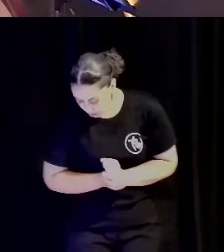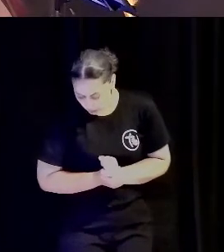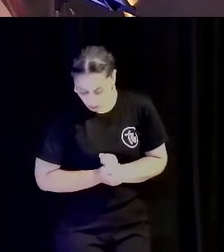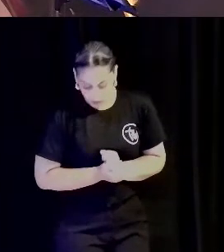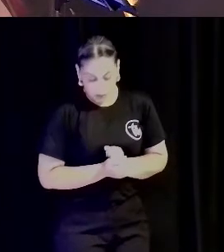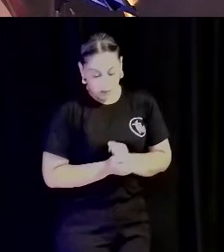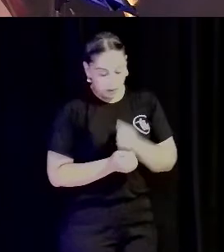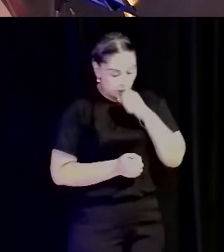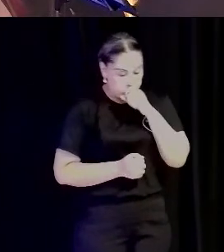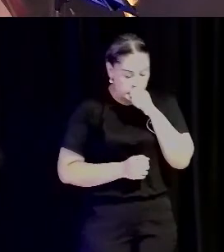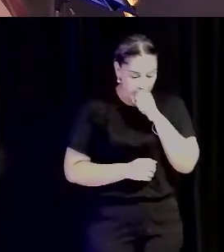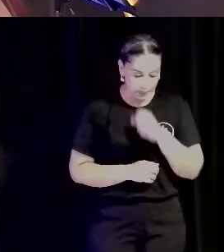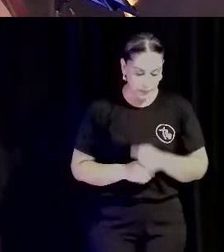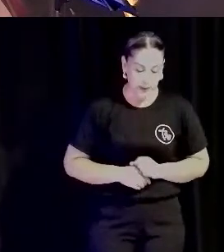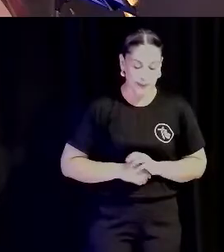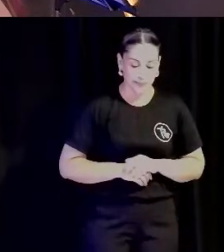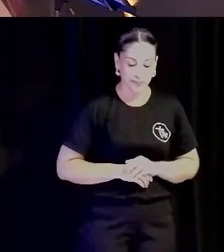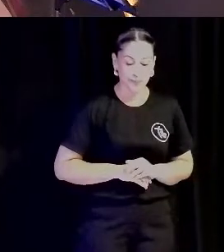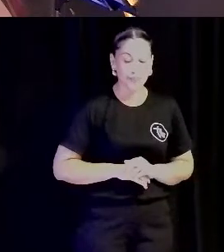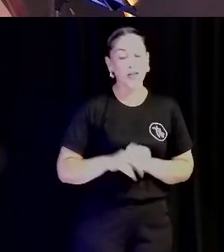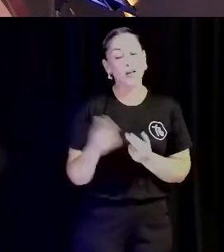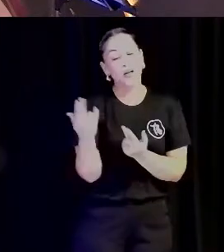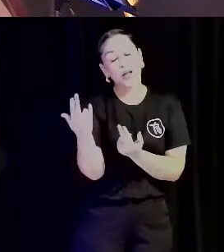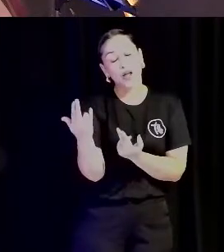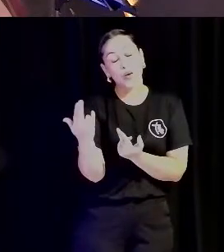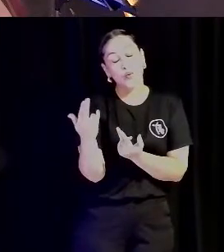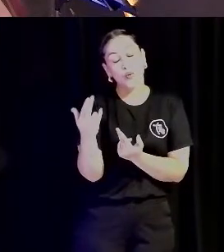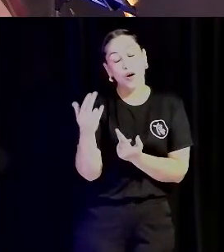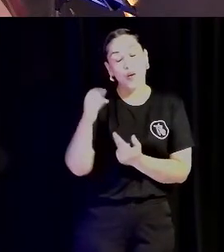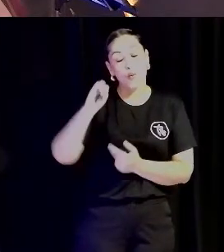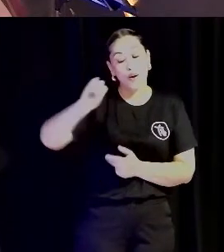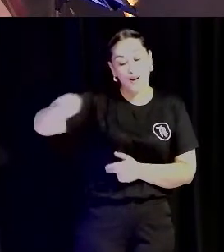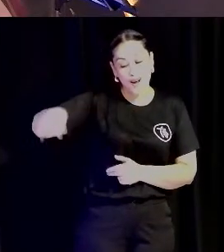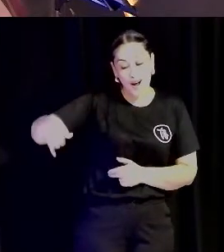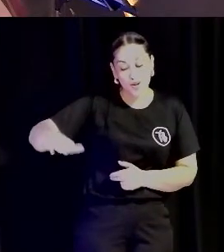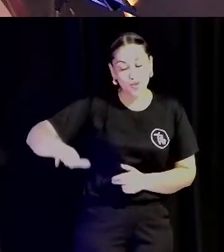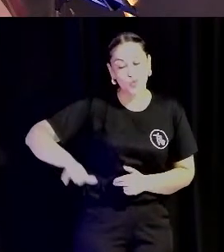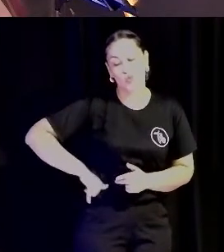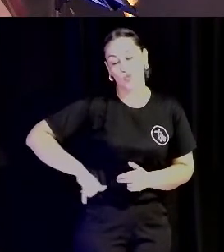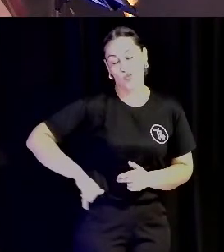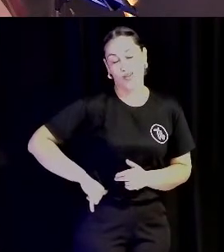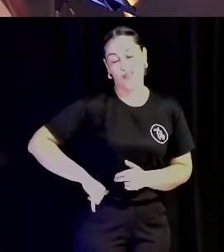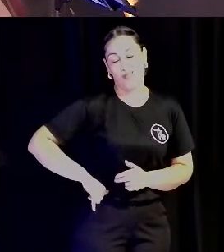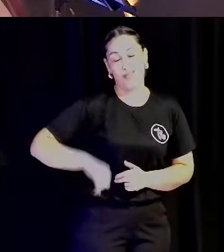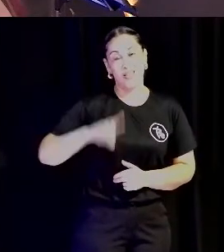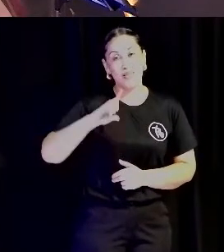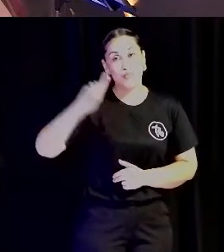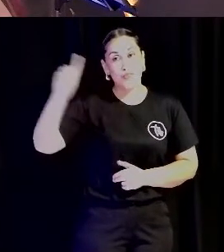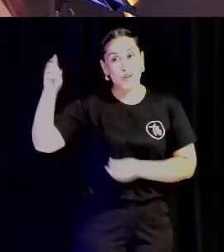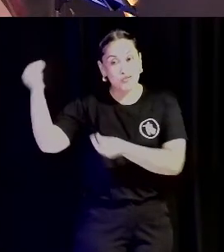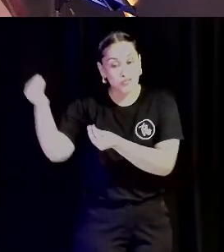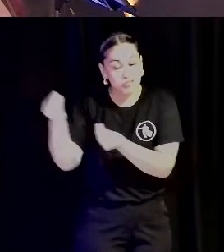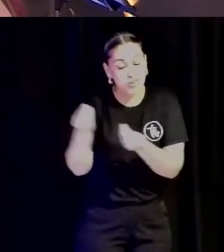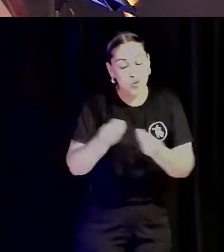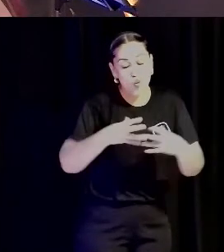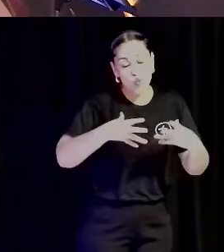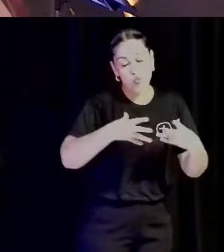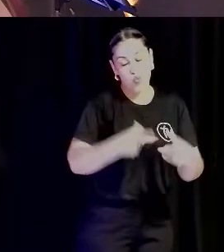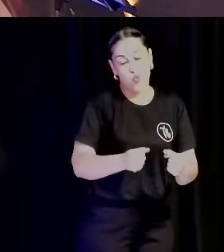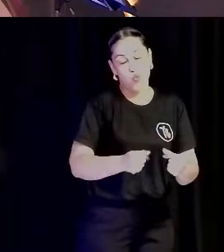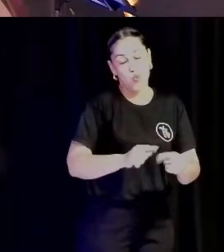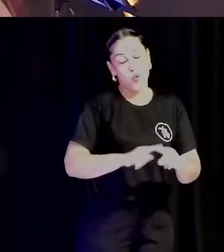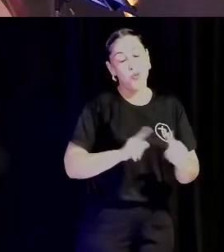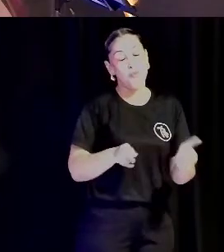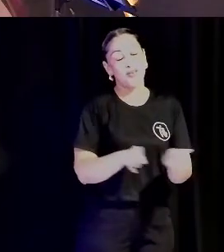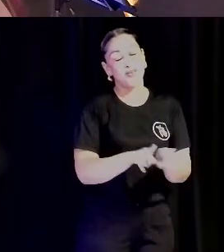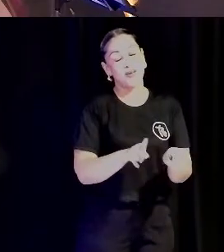Como Jó, Deus deu, Deus tomou, bendito seja o